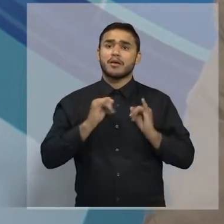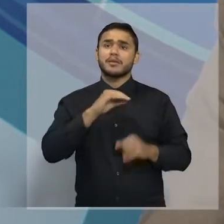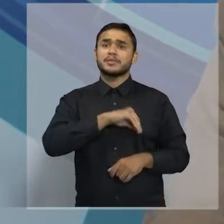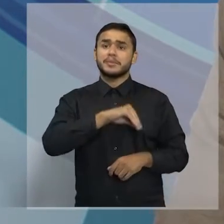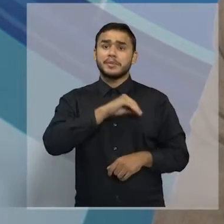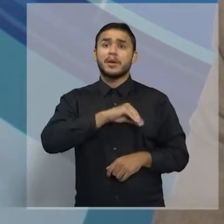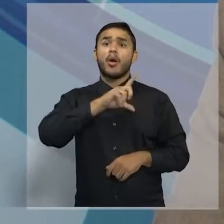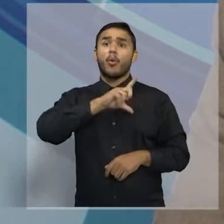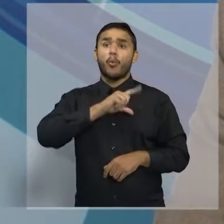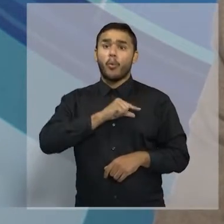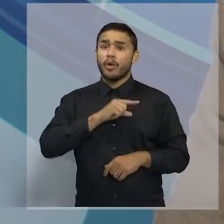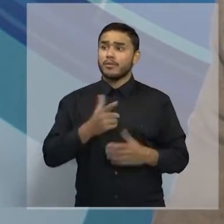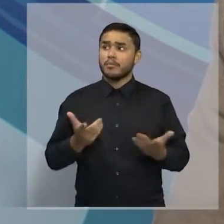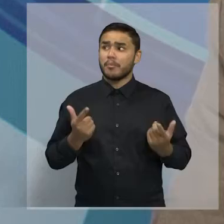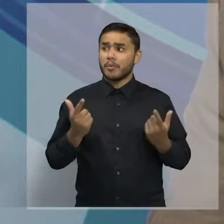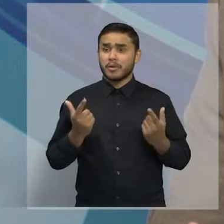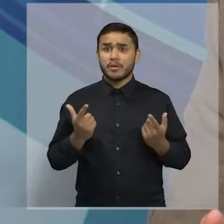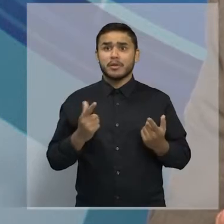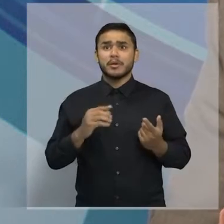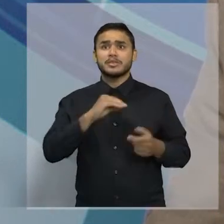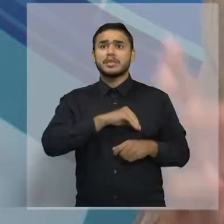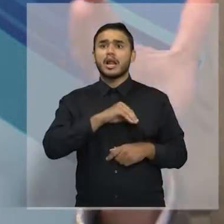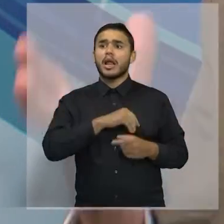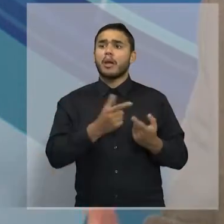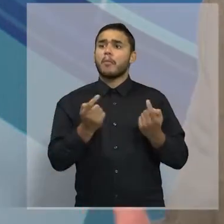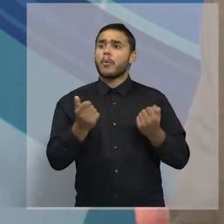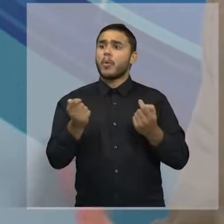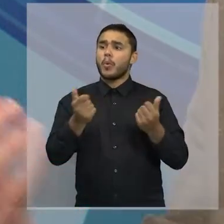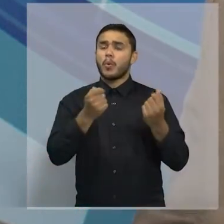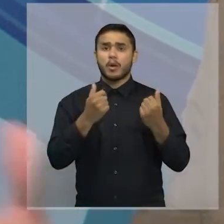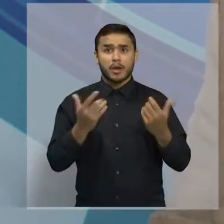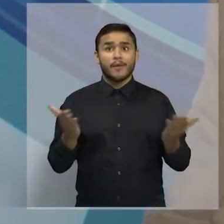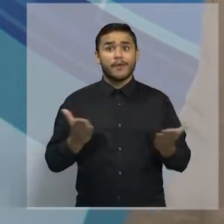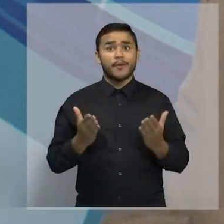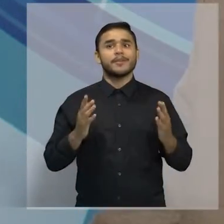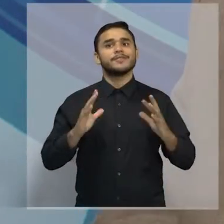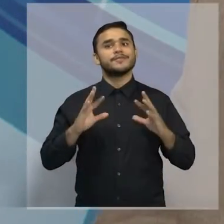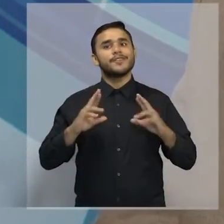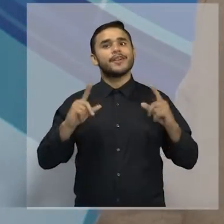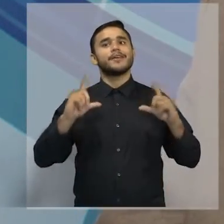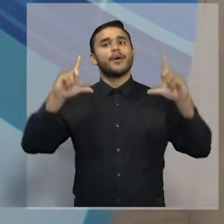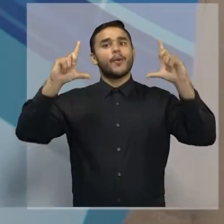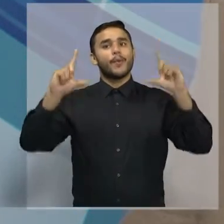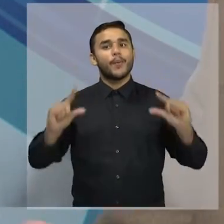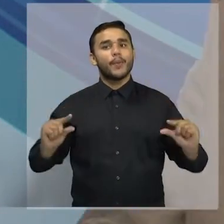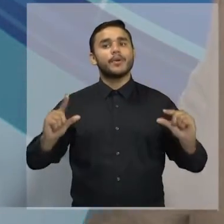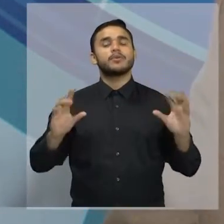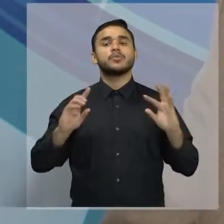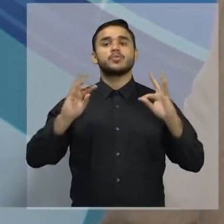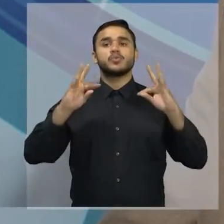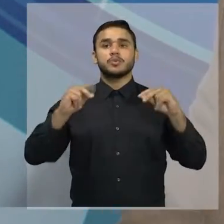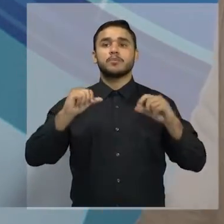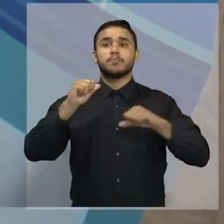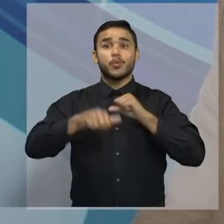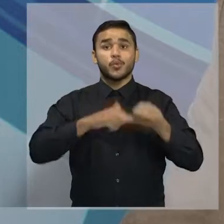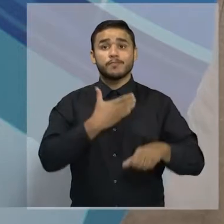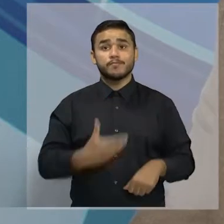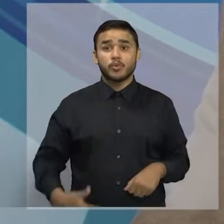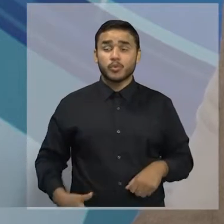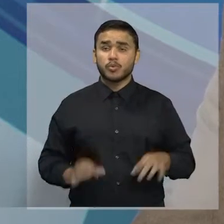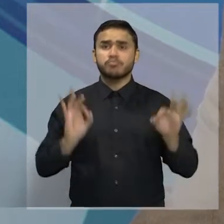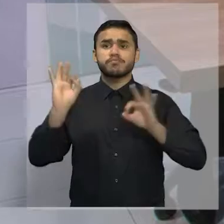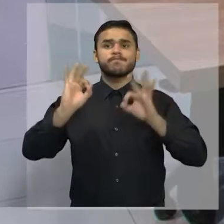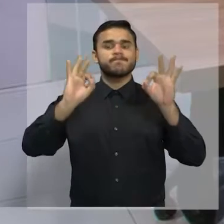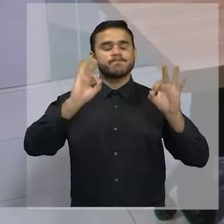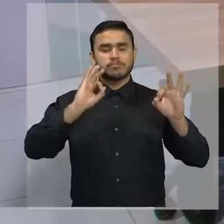agoniza também, entende? Então, por conta de tudo isso, você precisa mudar o sistema. Como mudar